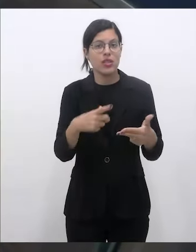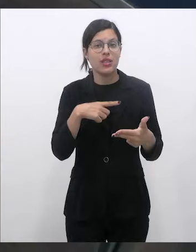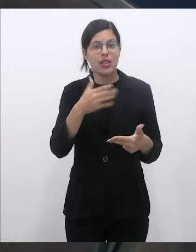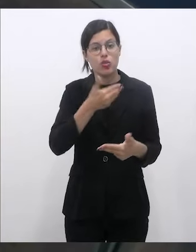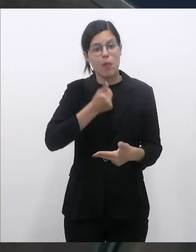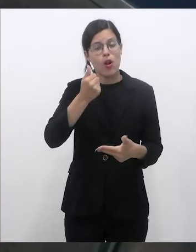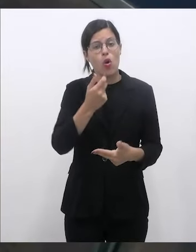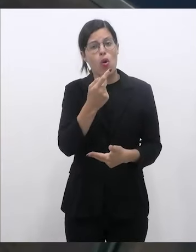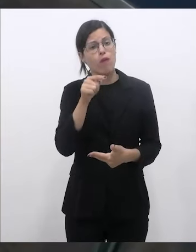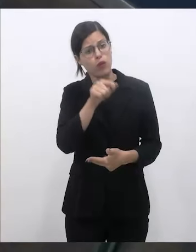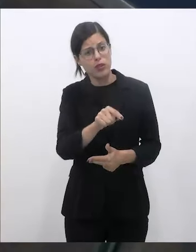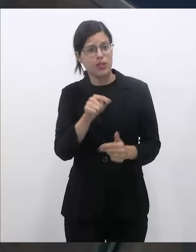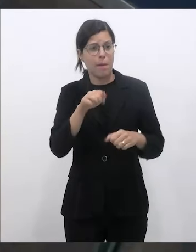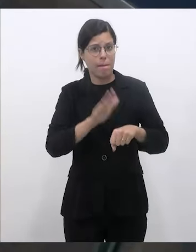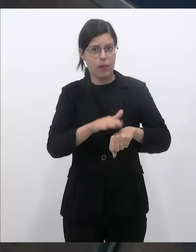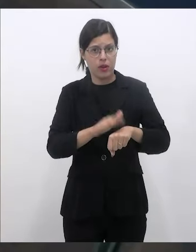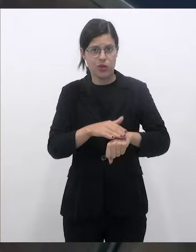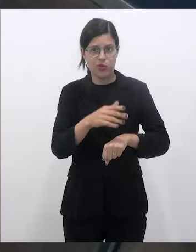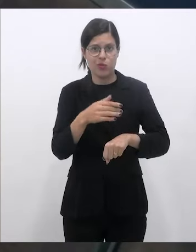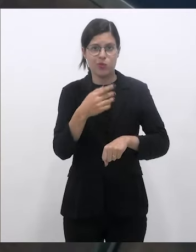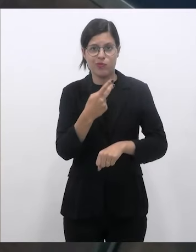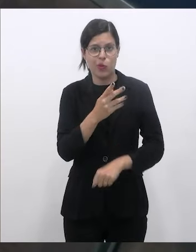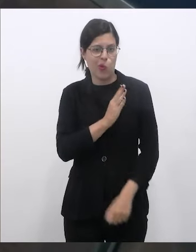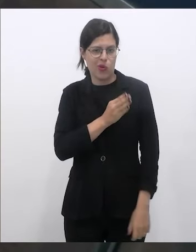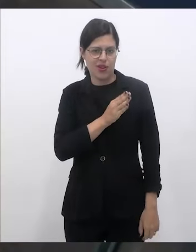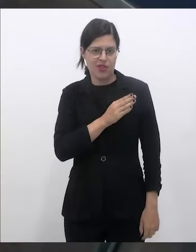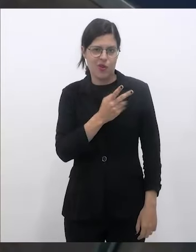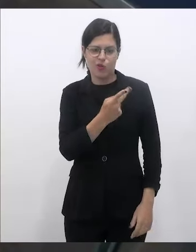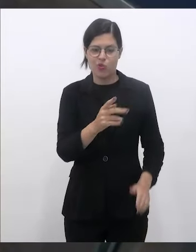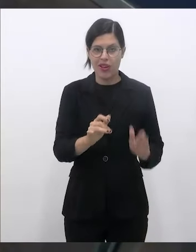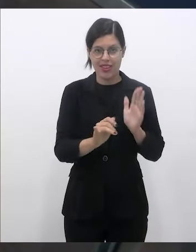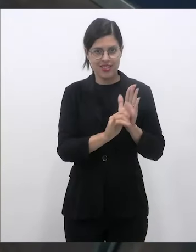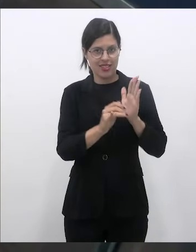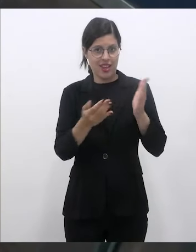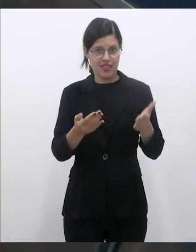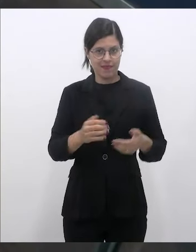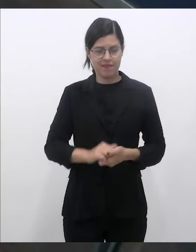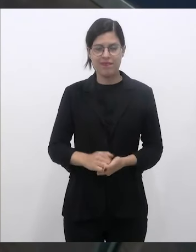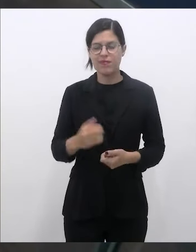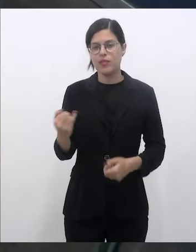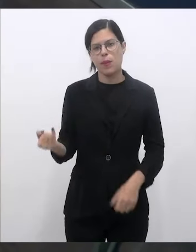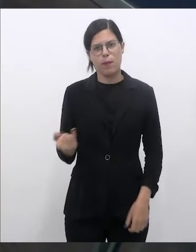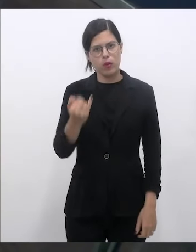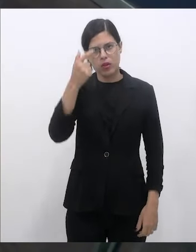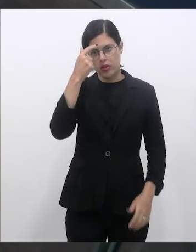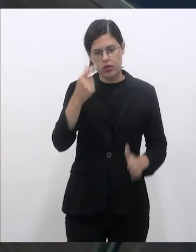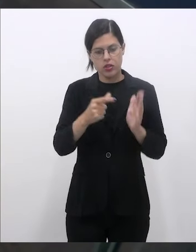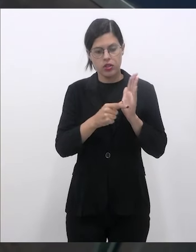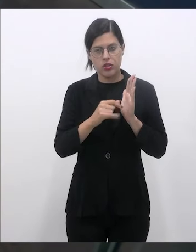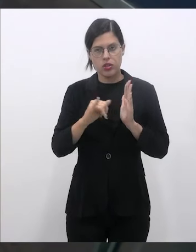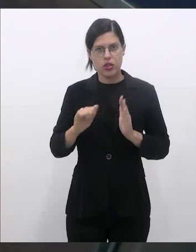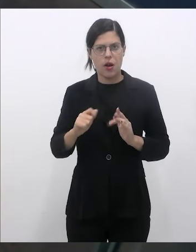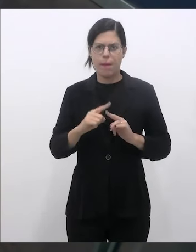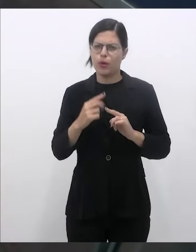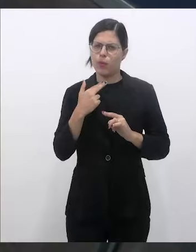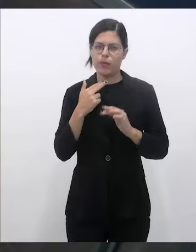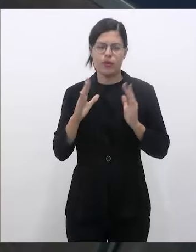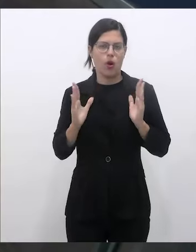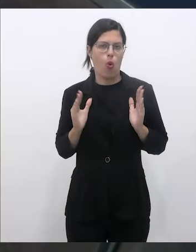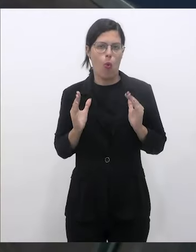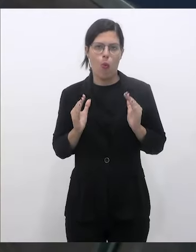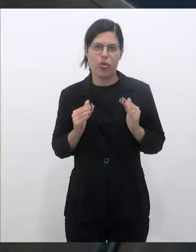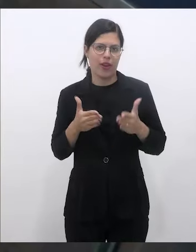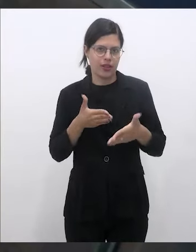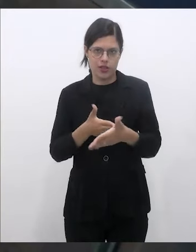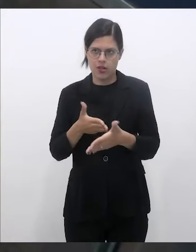melhor, que é você, é o seu coração, é a sua identidade. Então, eu acho que é importante a IA, sim, mas você não pode se